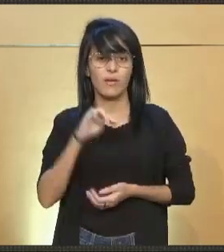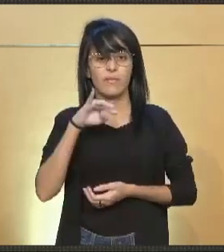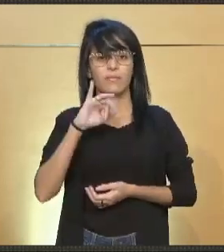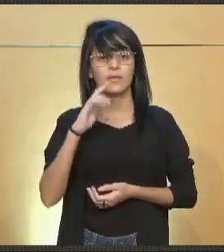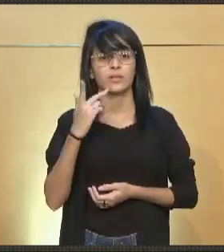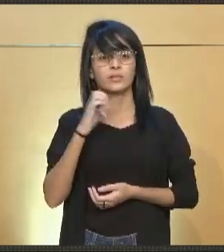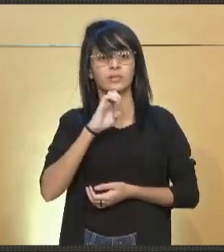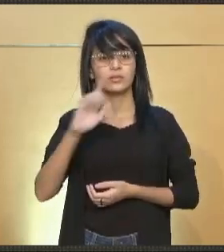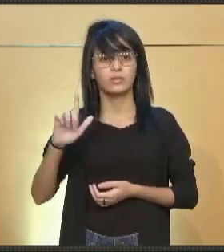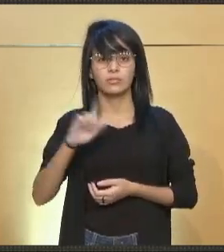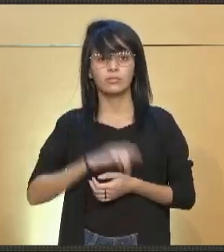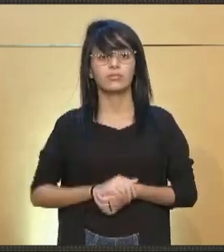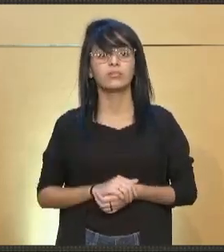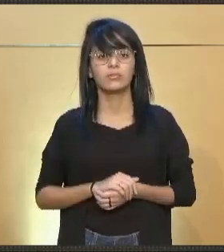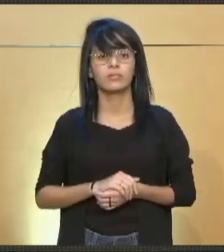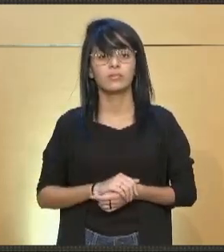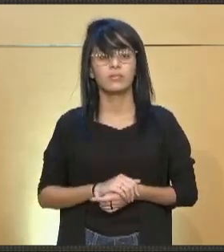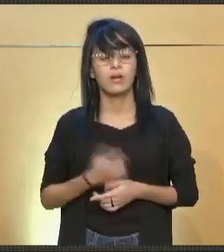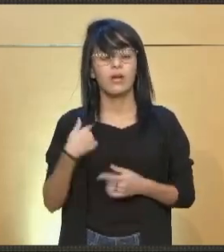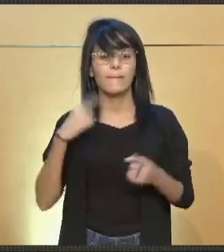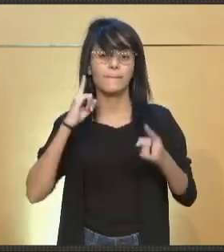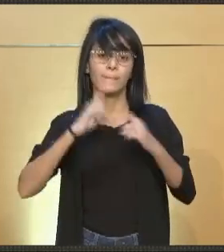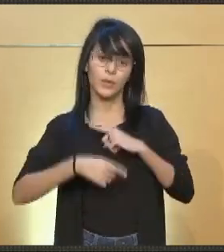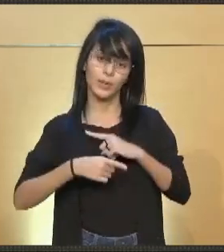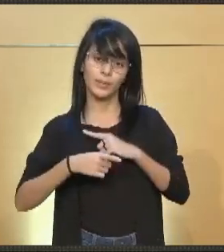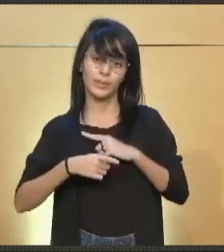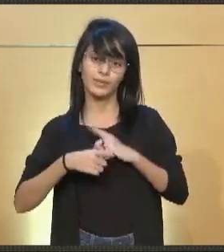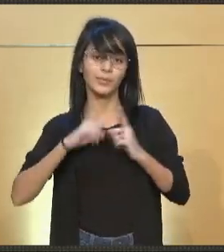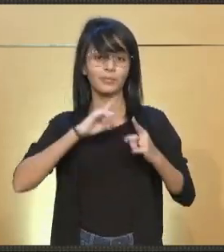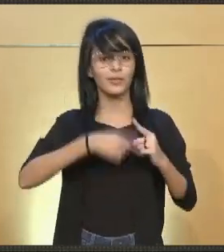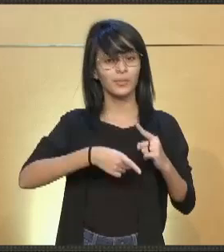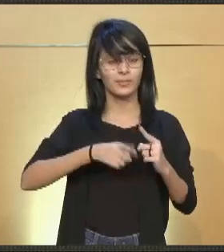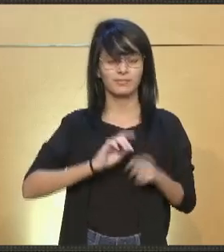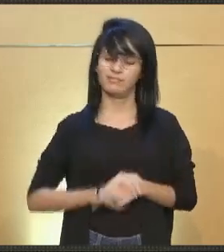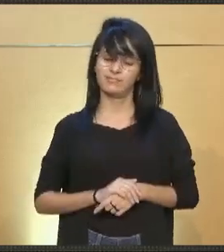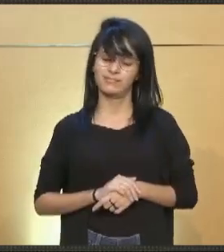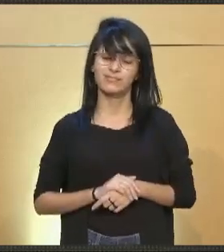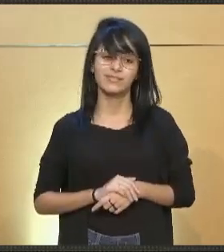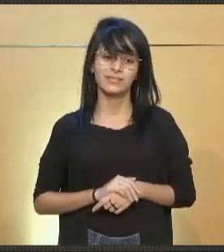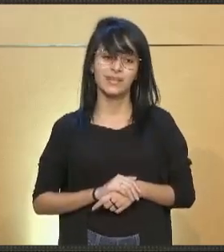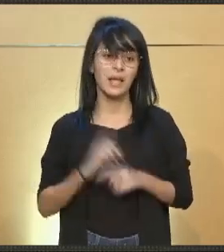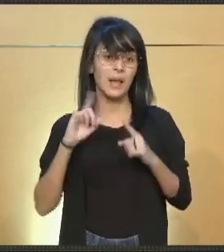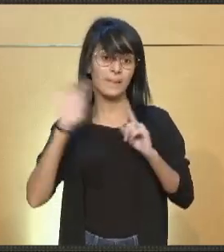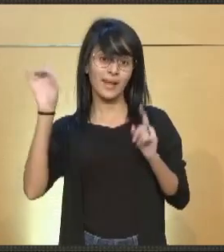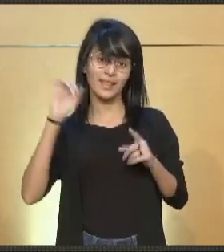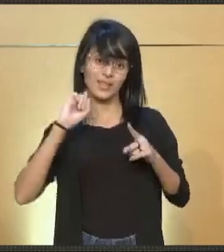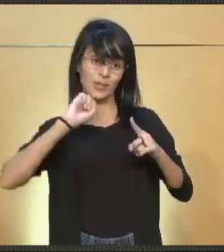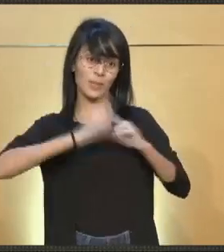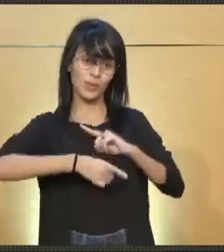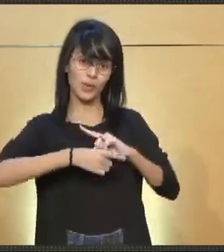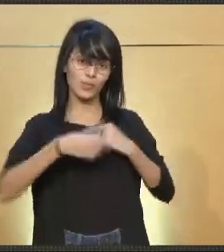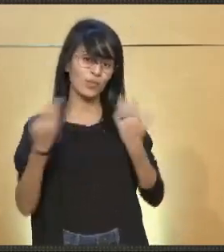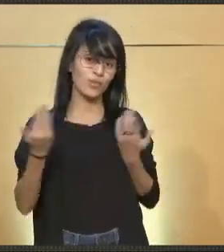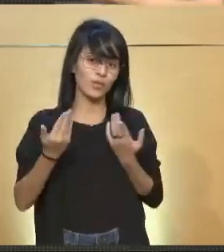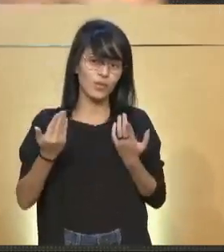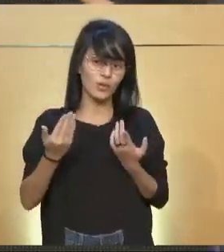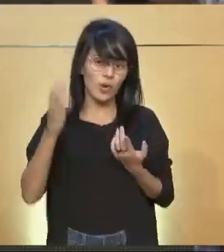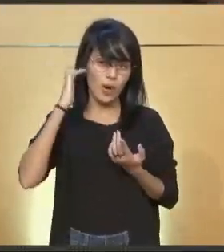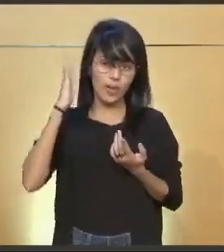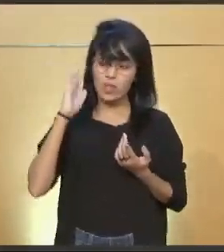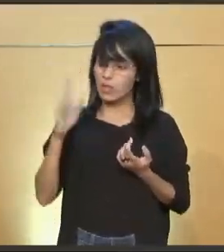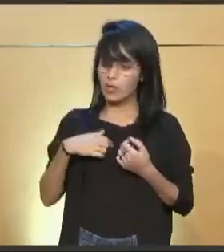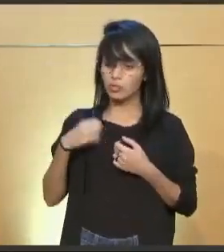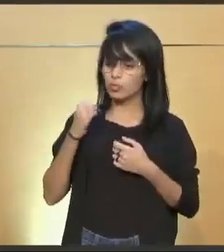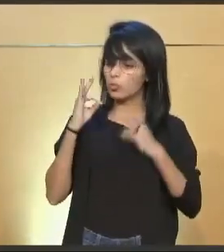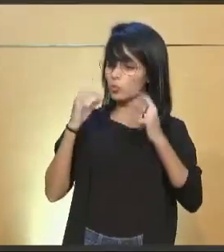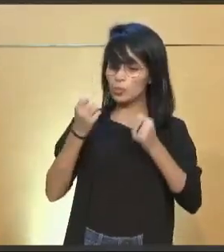uma frase assim: é proibido proibir. Mas Deus proíbe, e agora? O filósofo diz: não, tudo é